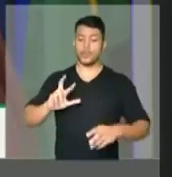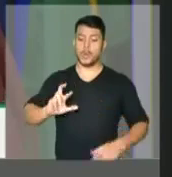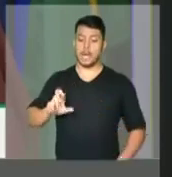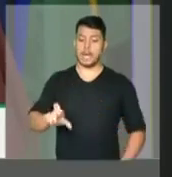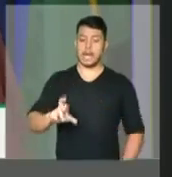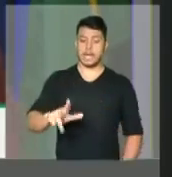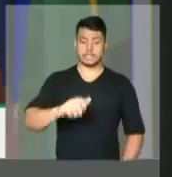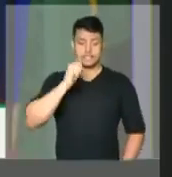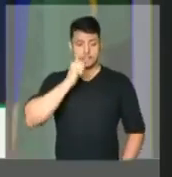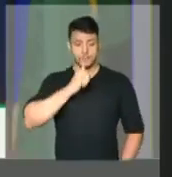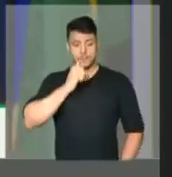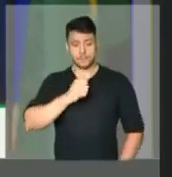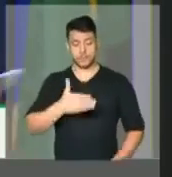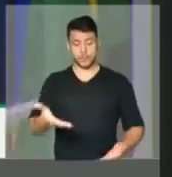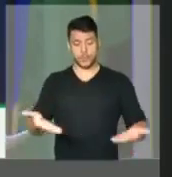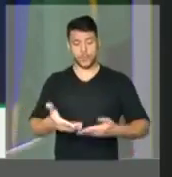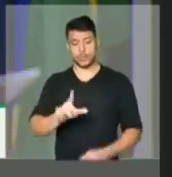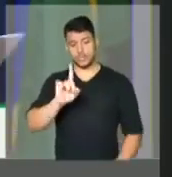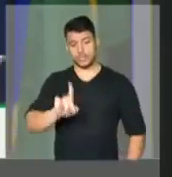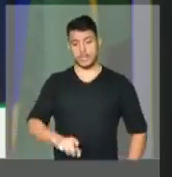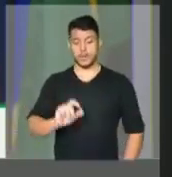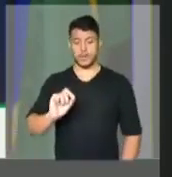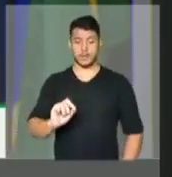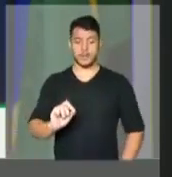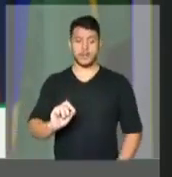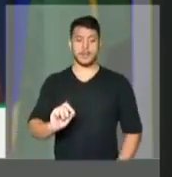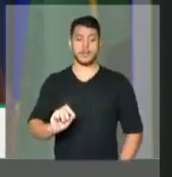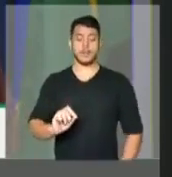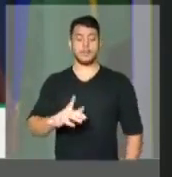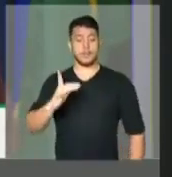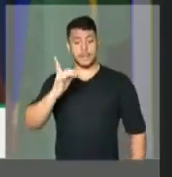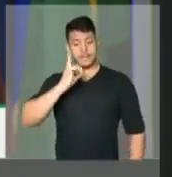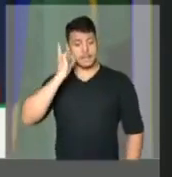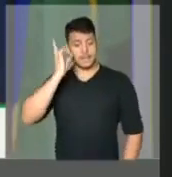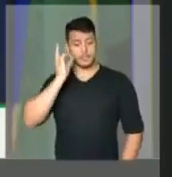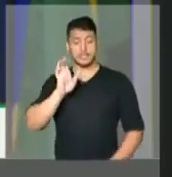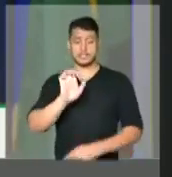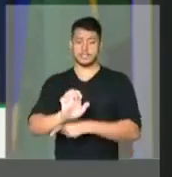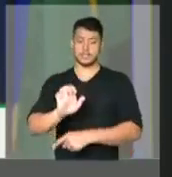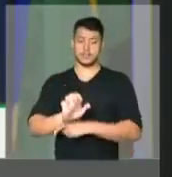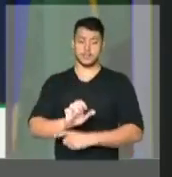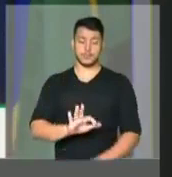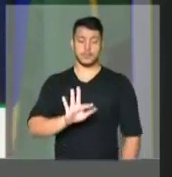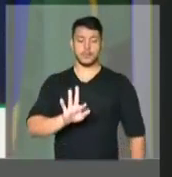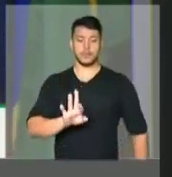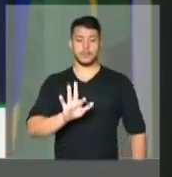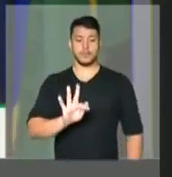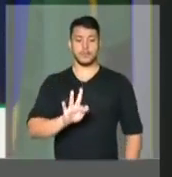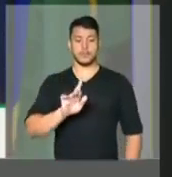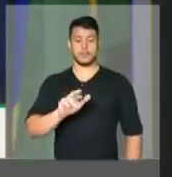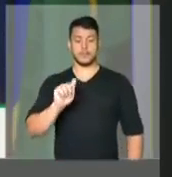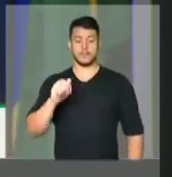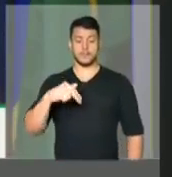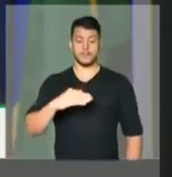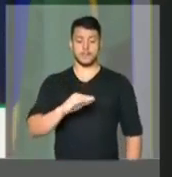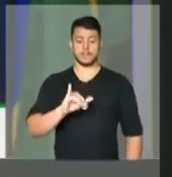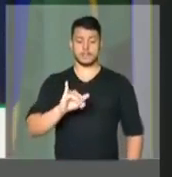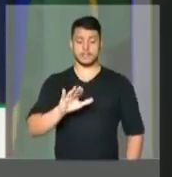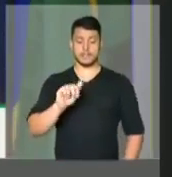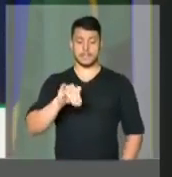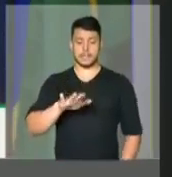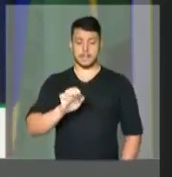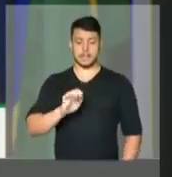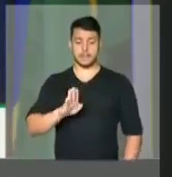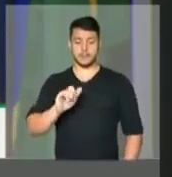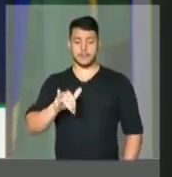presidida pela deputada Franciane Bayer, minha irmã, deputada estadual, que continua nessa luta pela saúde da mulher, que é